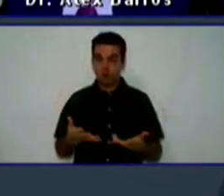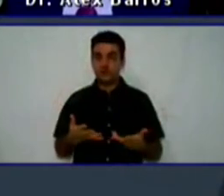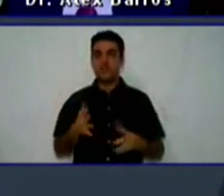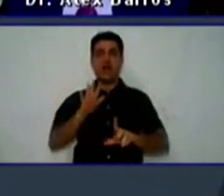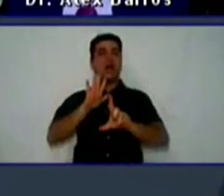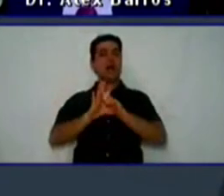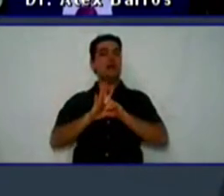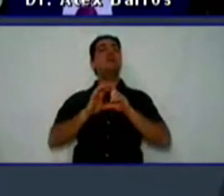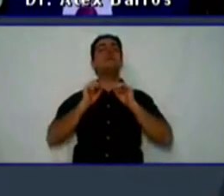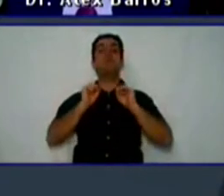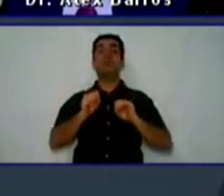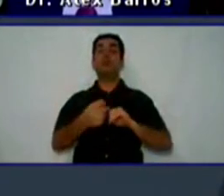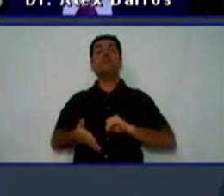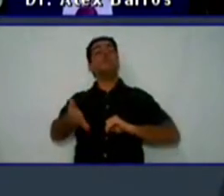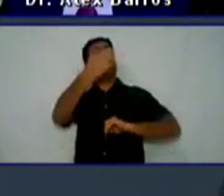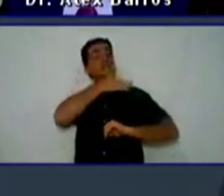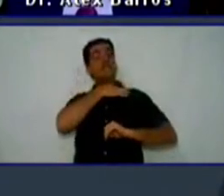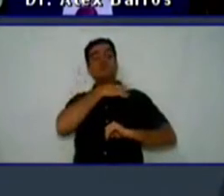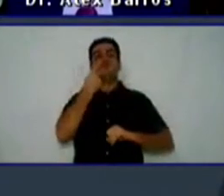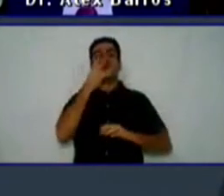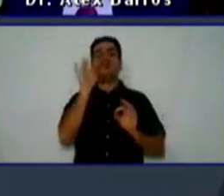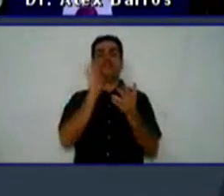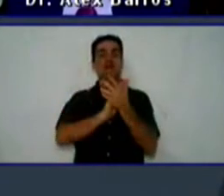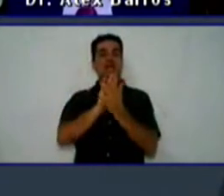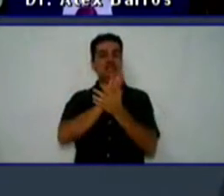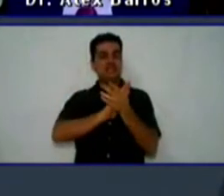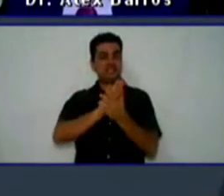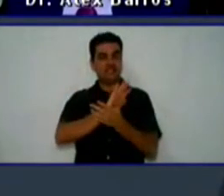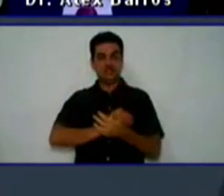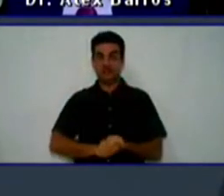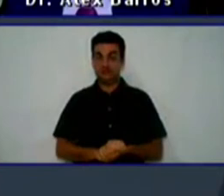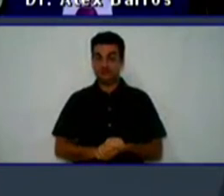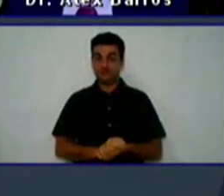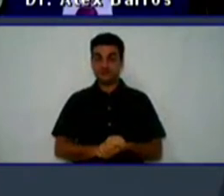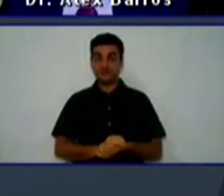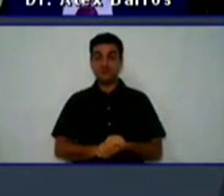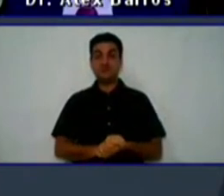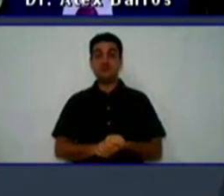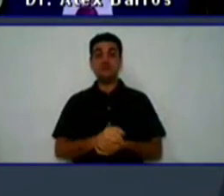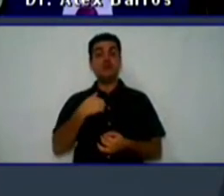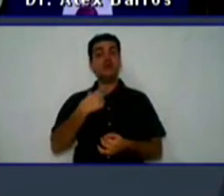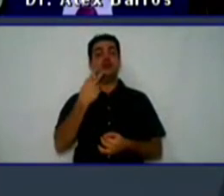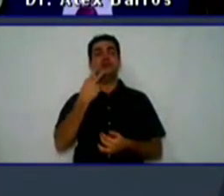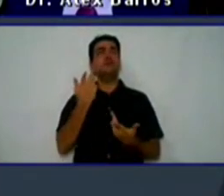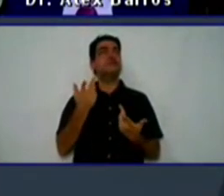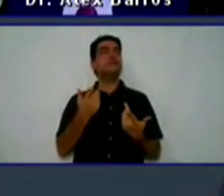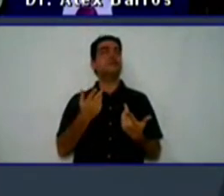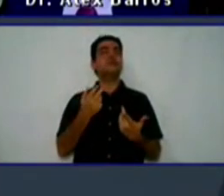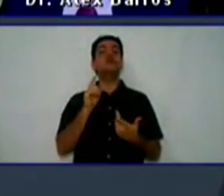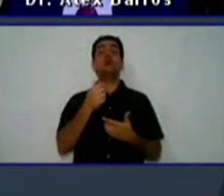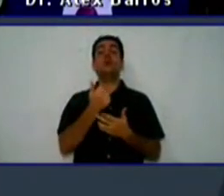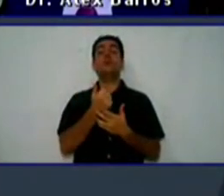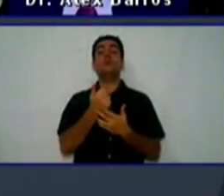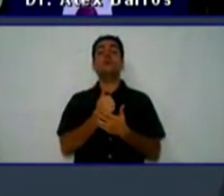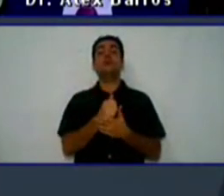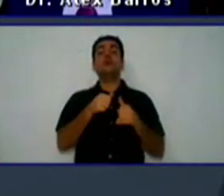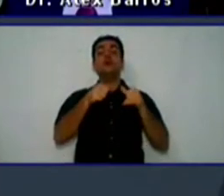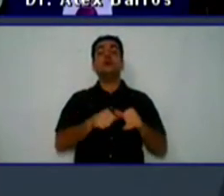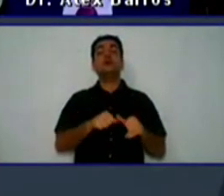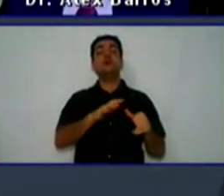permite. À época a lei não falava nada, ela não permitia, ela falava simplesmente em manutenção